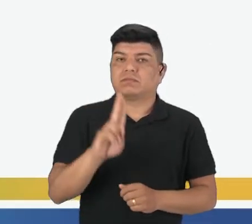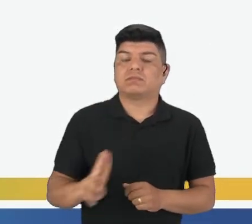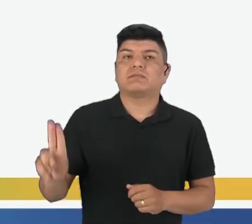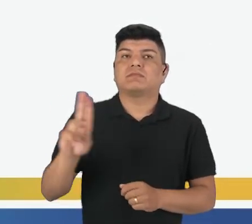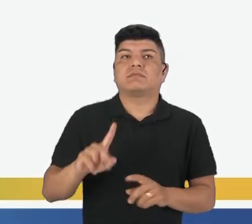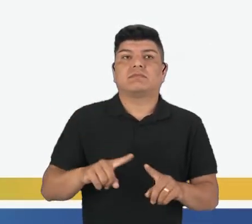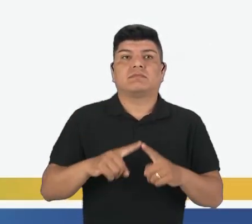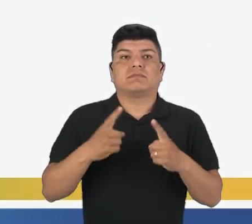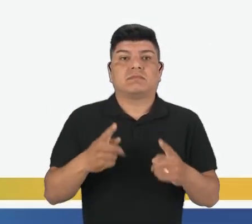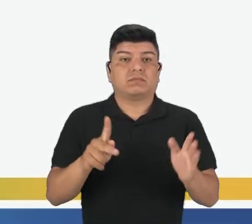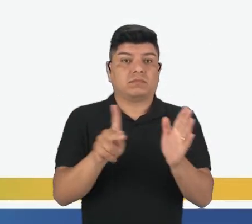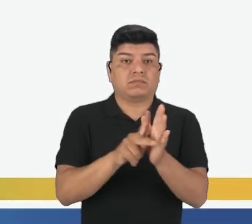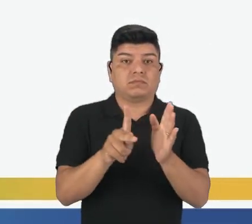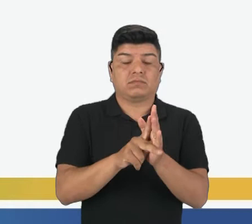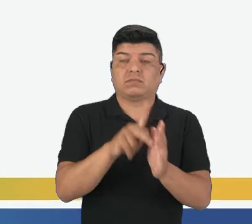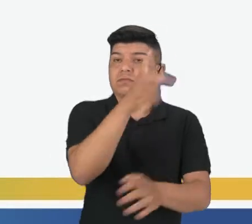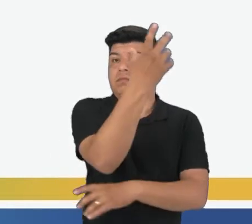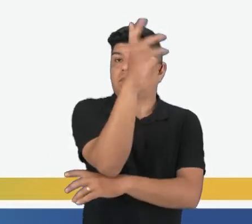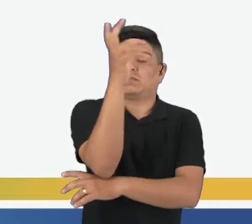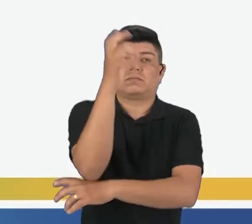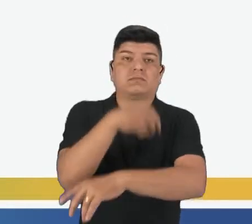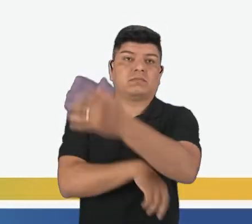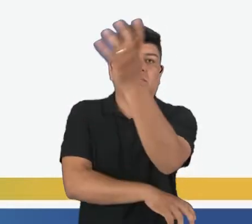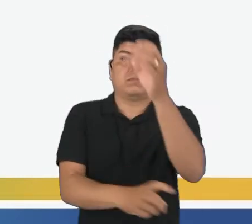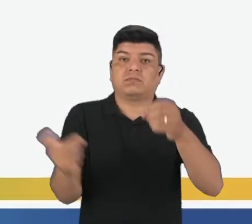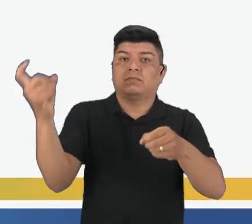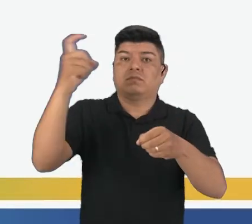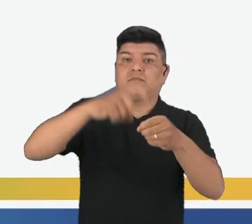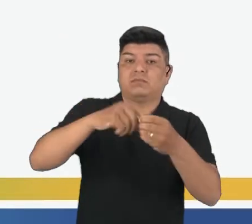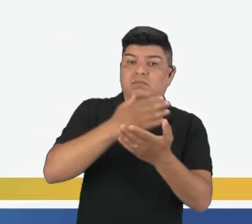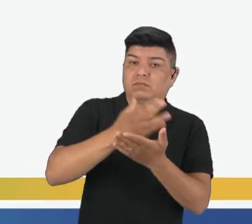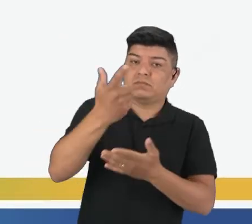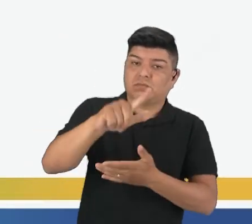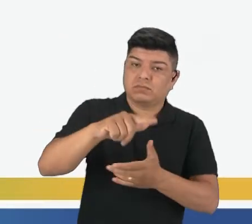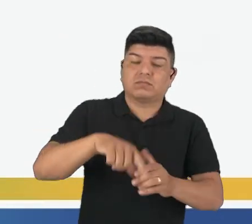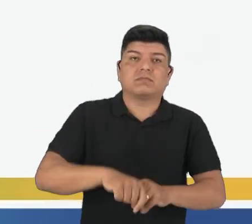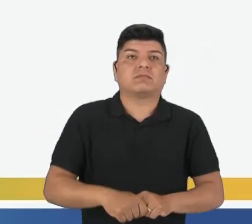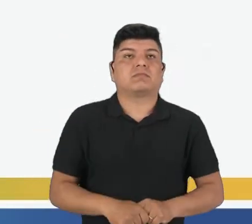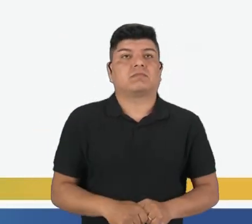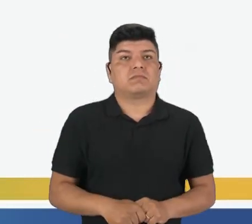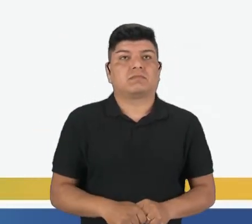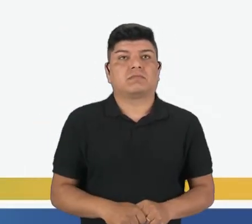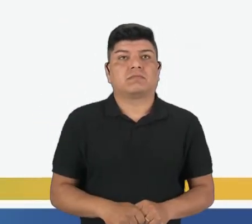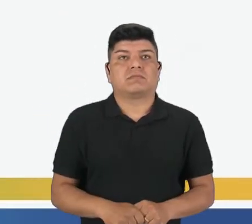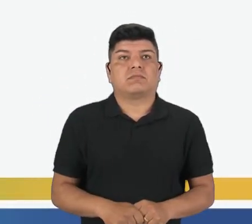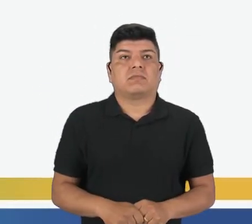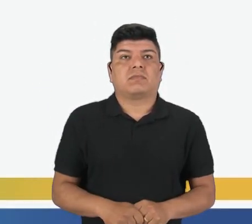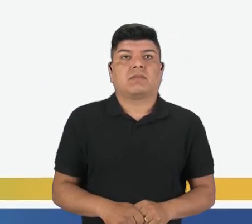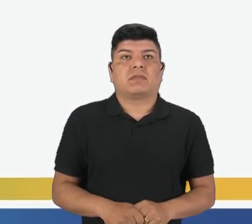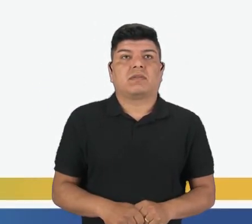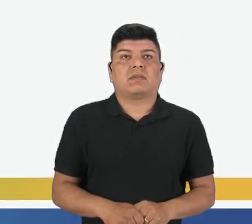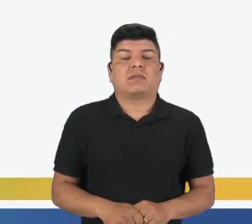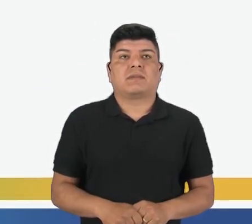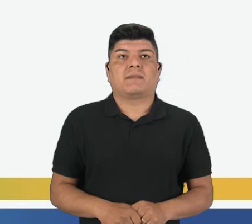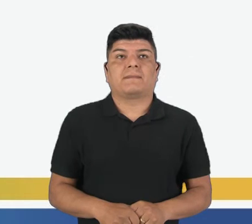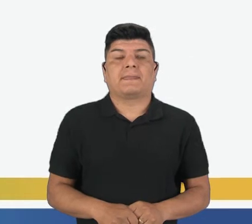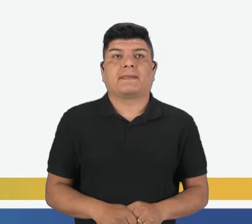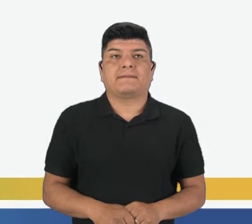utilizado, mas a própria natureza, ela renova-se. As fontes de energias,